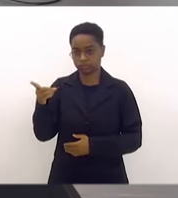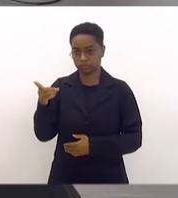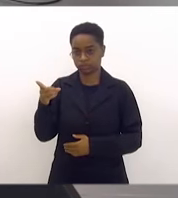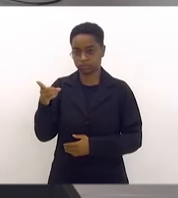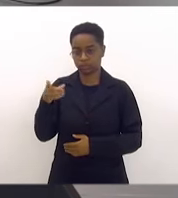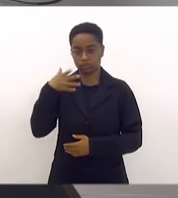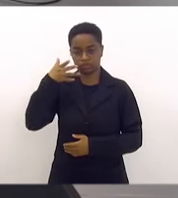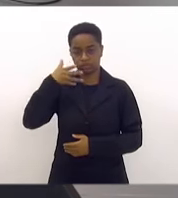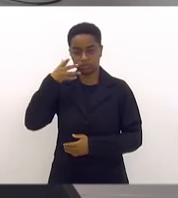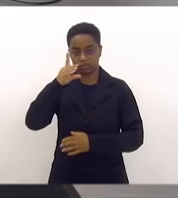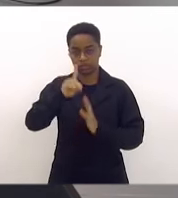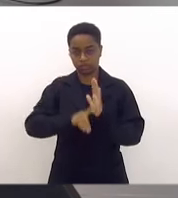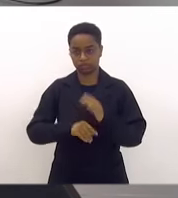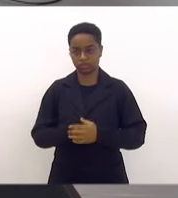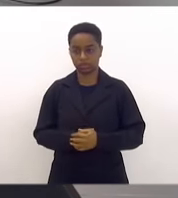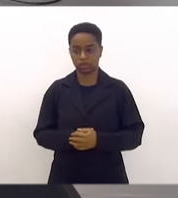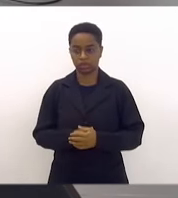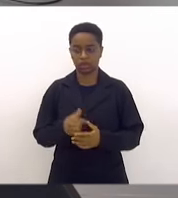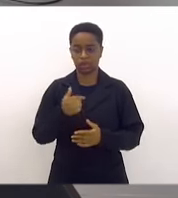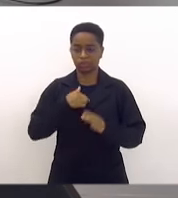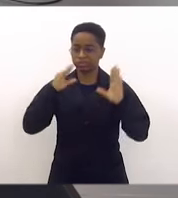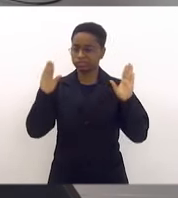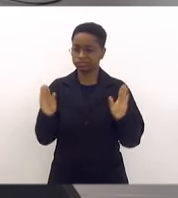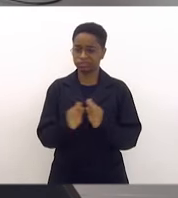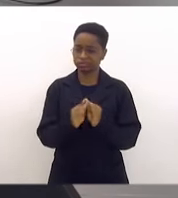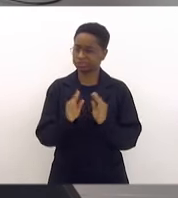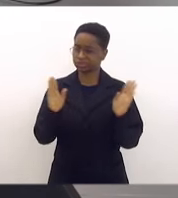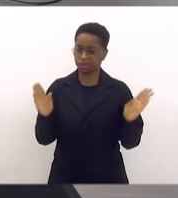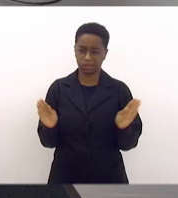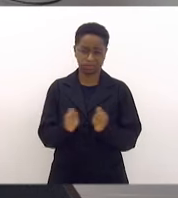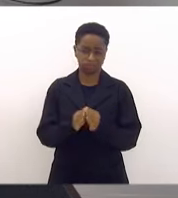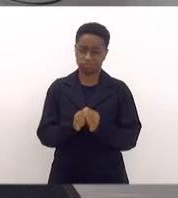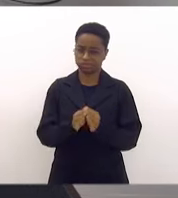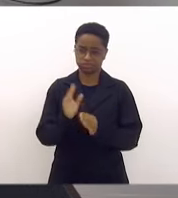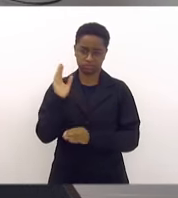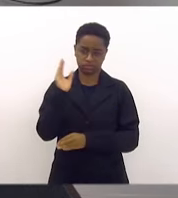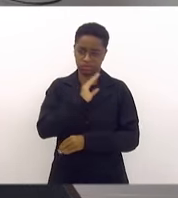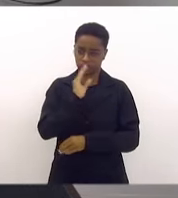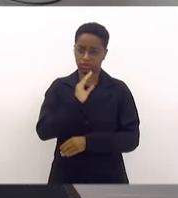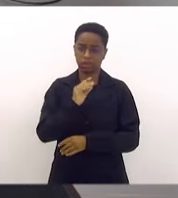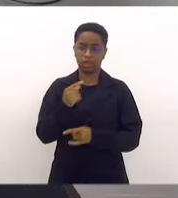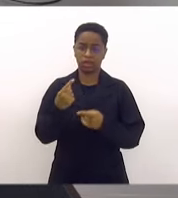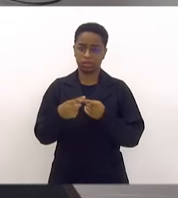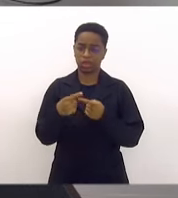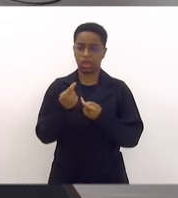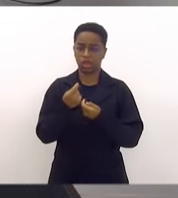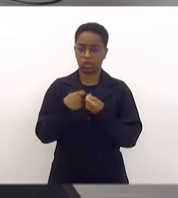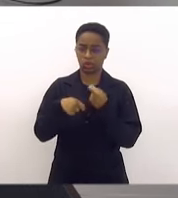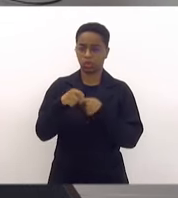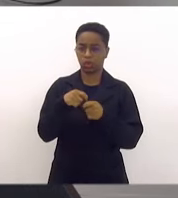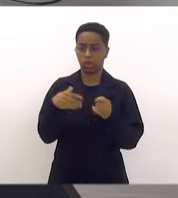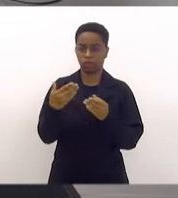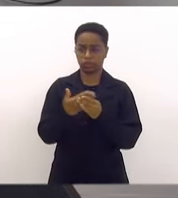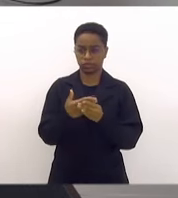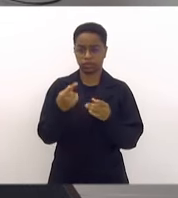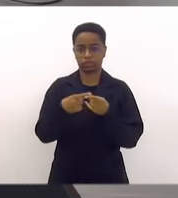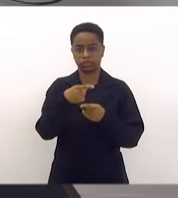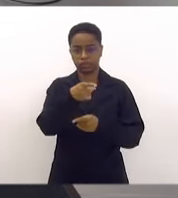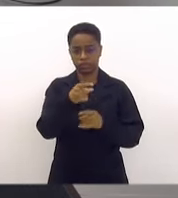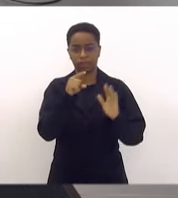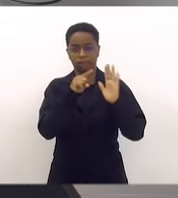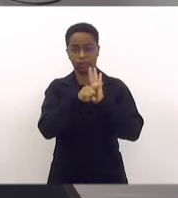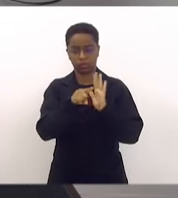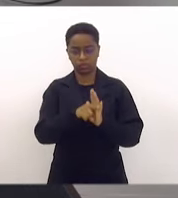uso da fala Presidente eu serei muito muito muito breve por economia processual porque vossa excelência fez